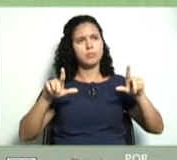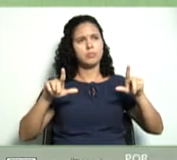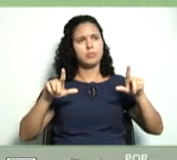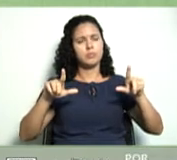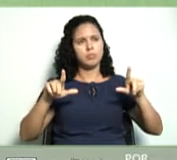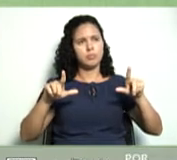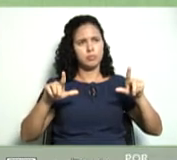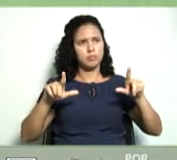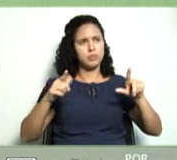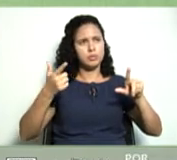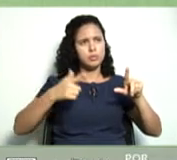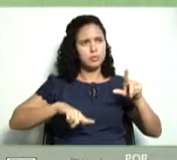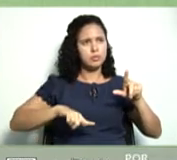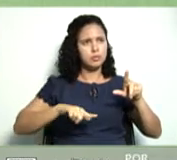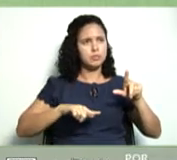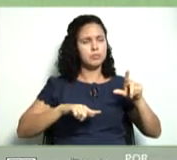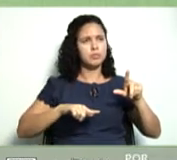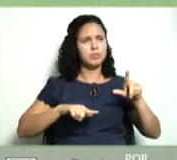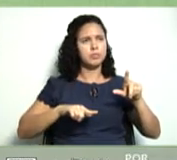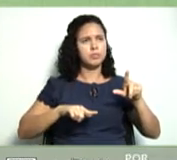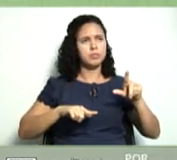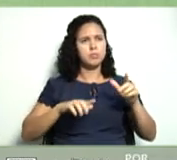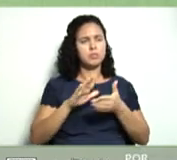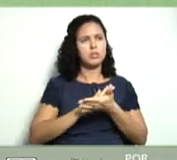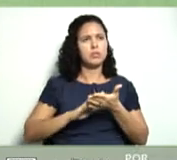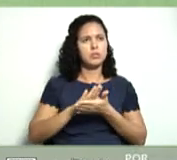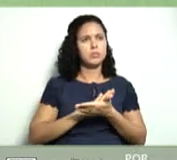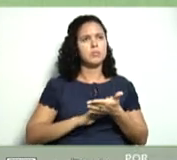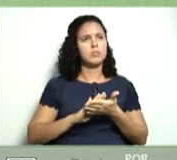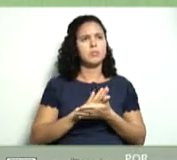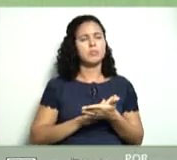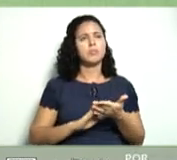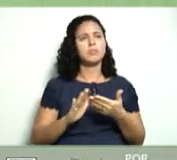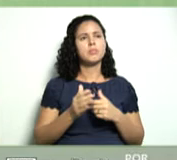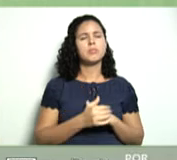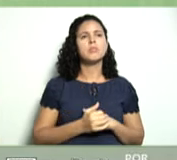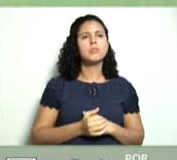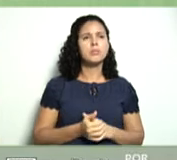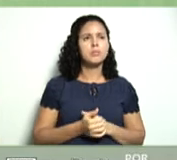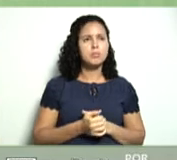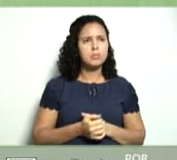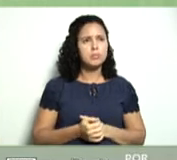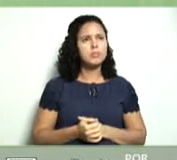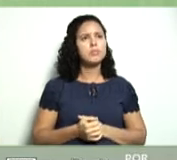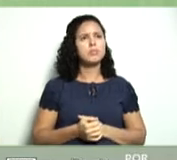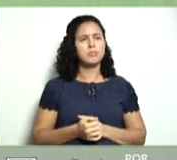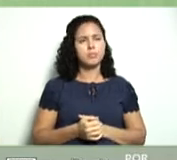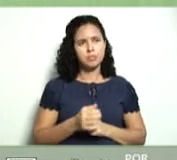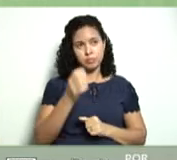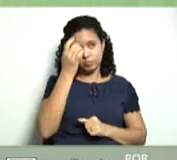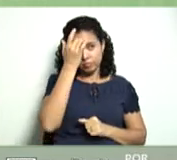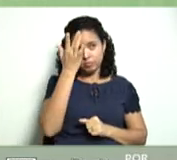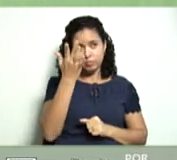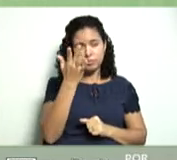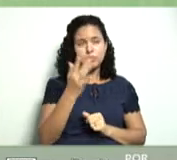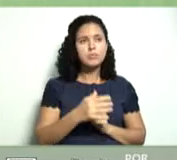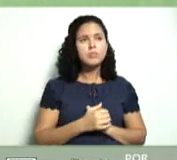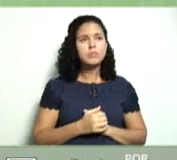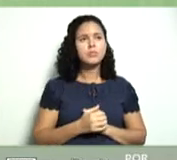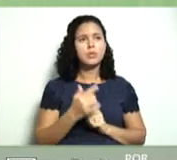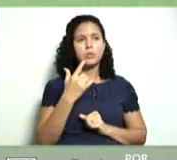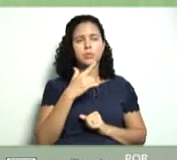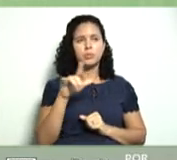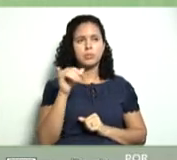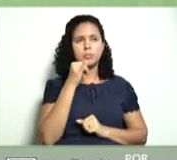configuração que eu fiz porém vou colocar agora nenhum o que vai acontecer fácil né vamos fazer um outro